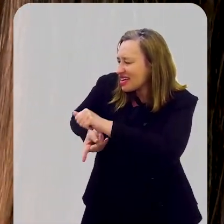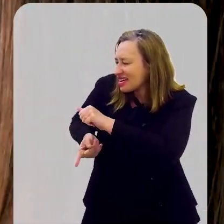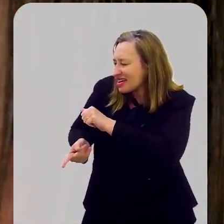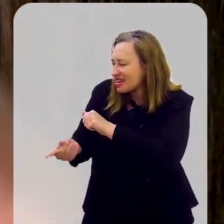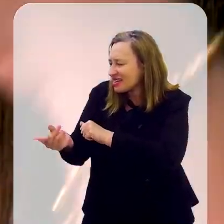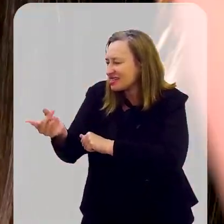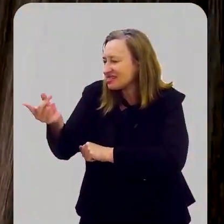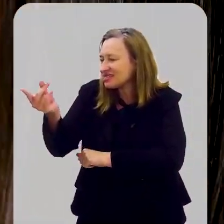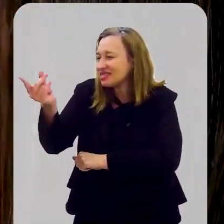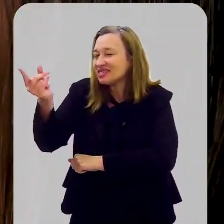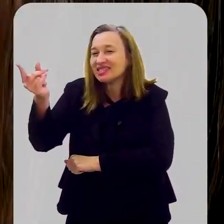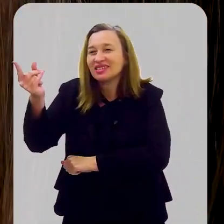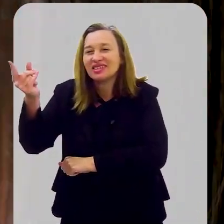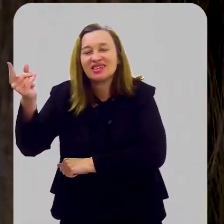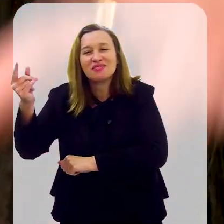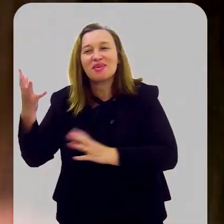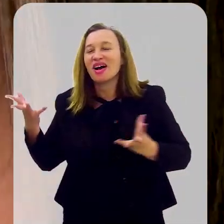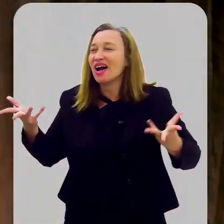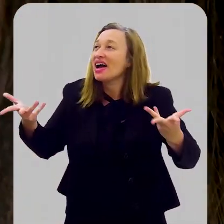estarei,